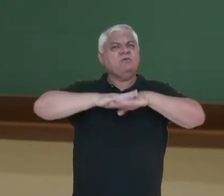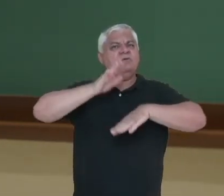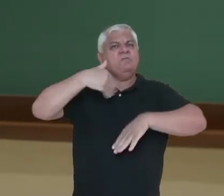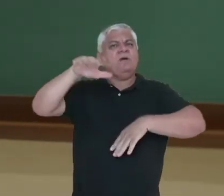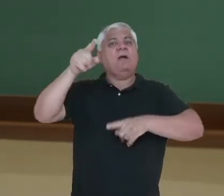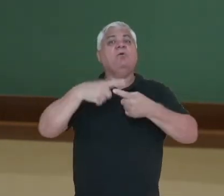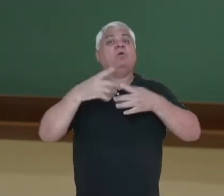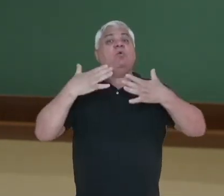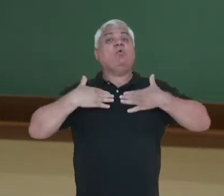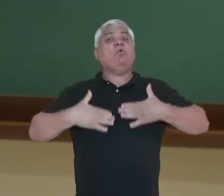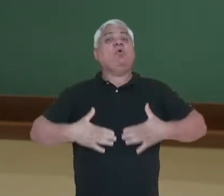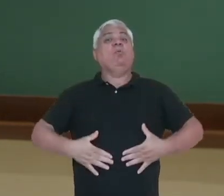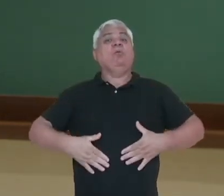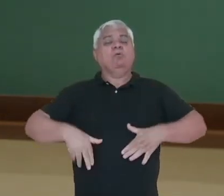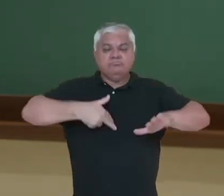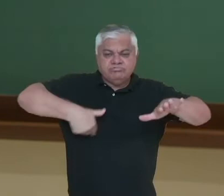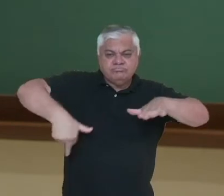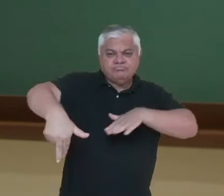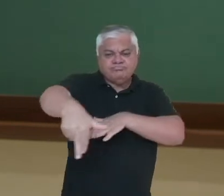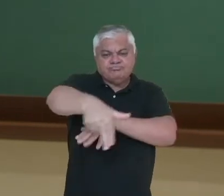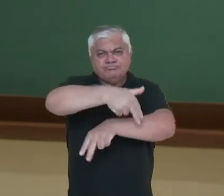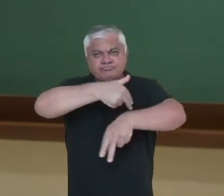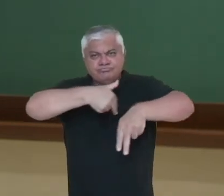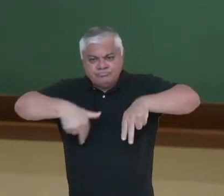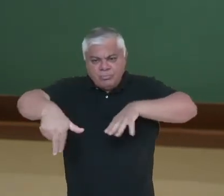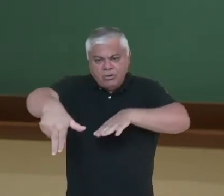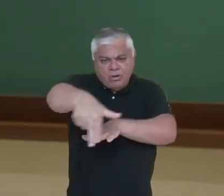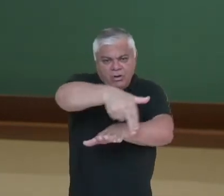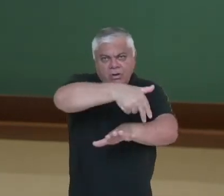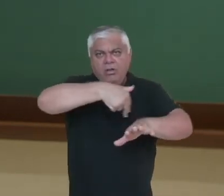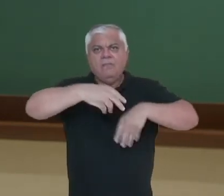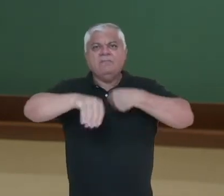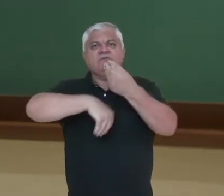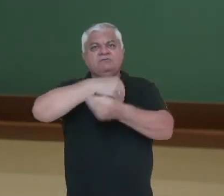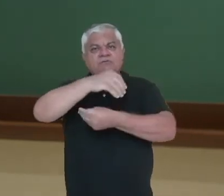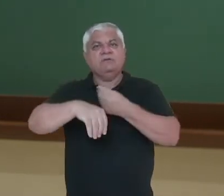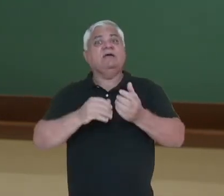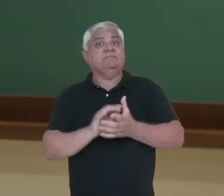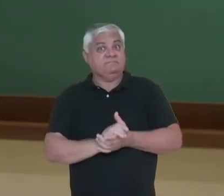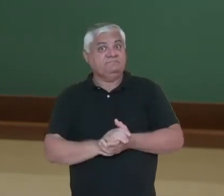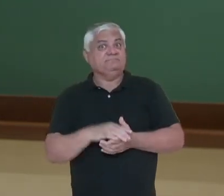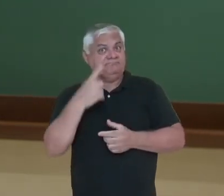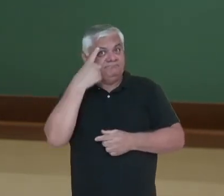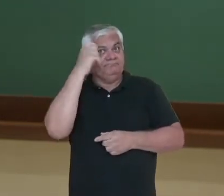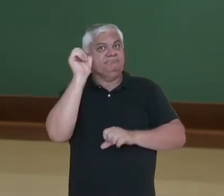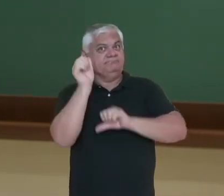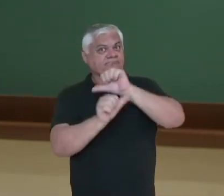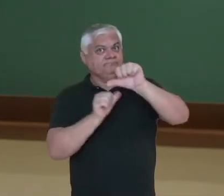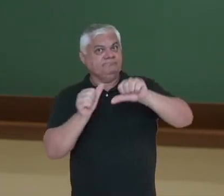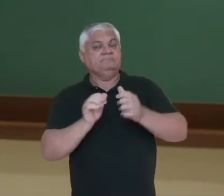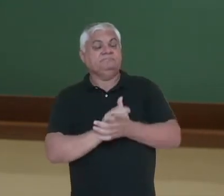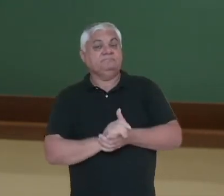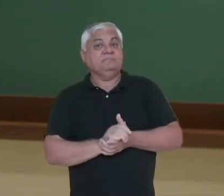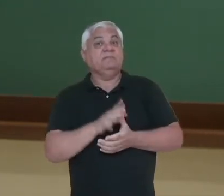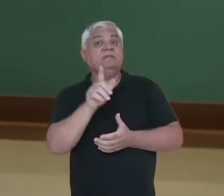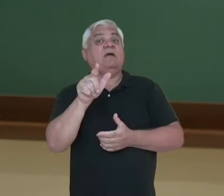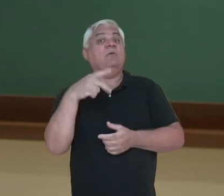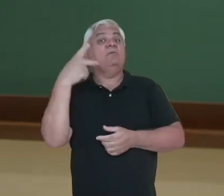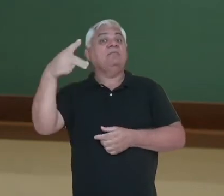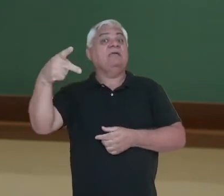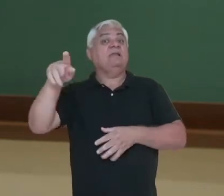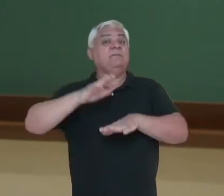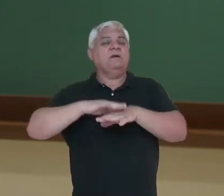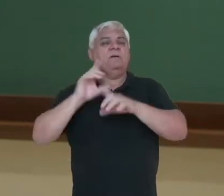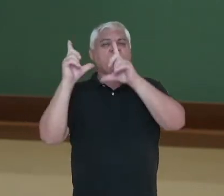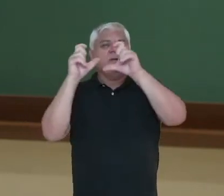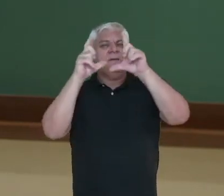seu corpo que é utilizado nessa sessão de performance e pintura misturados. E isso foi uma grande transformação. Tanto é que as suas performances foram